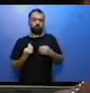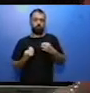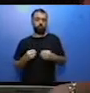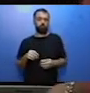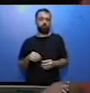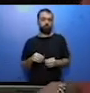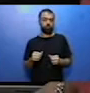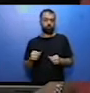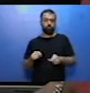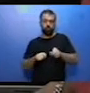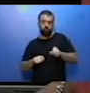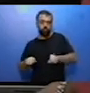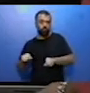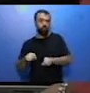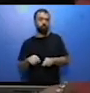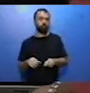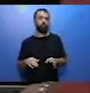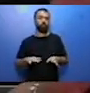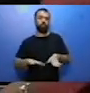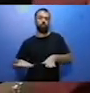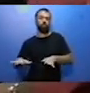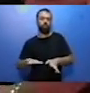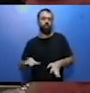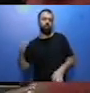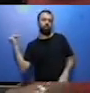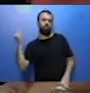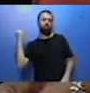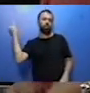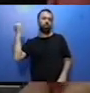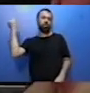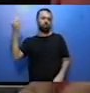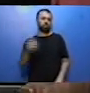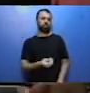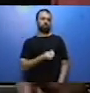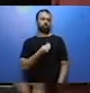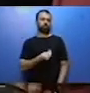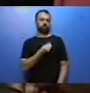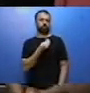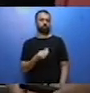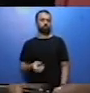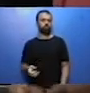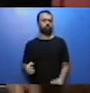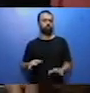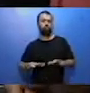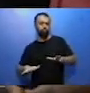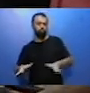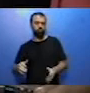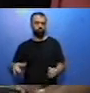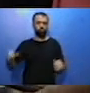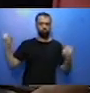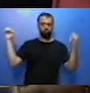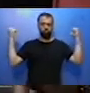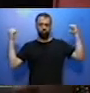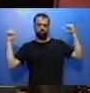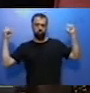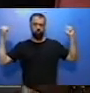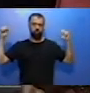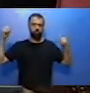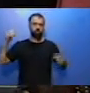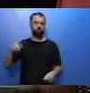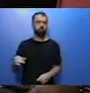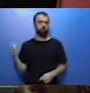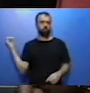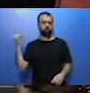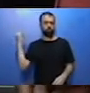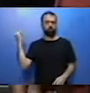movimentar-se é essencial para a vida do ser humano então nós precisamos nos mover nos exercitar porque se a gente